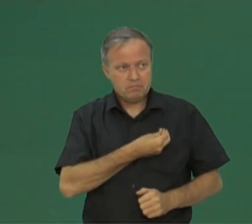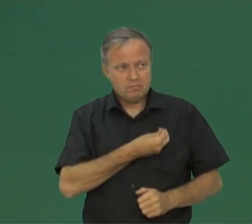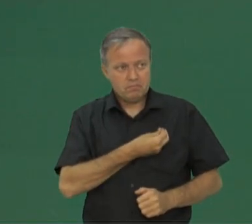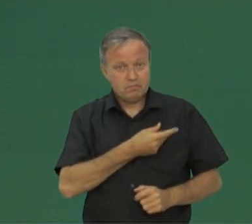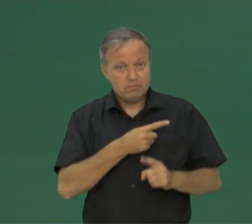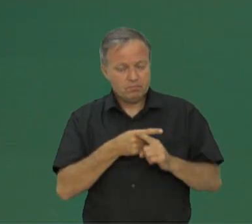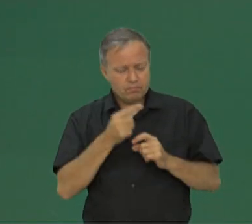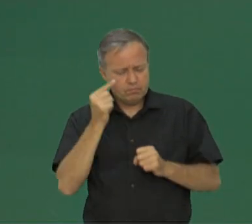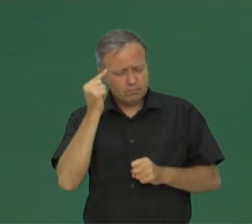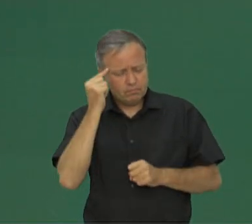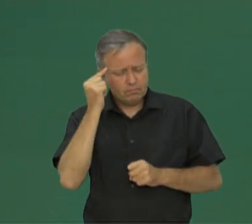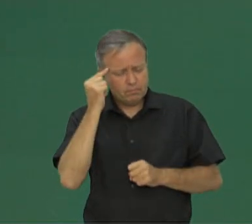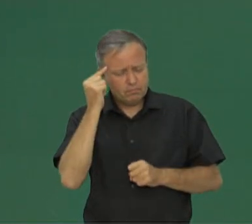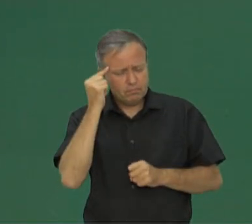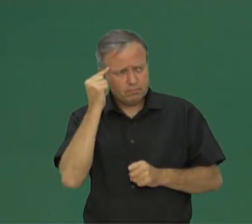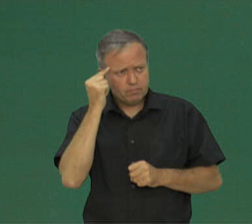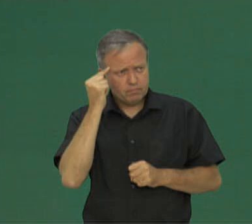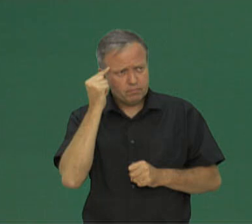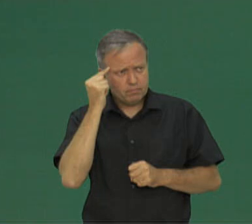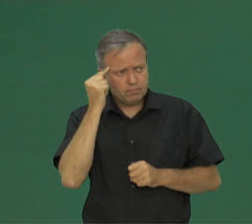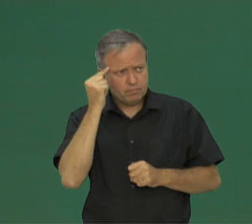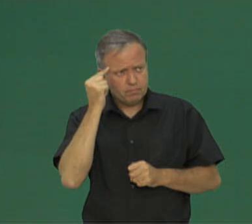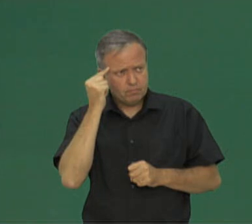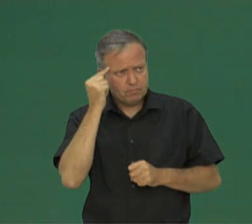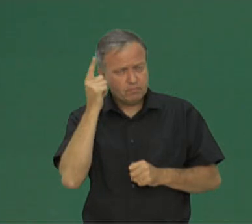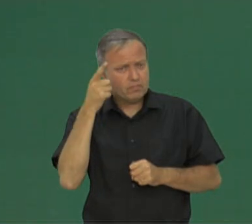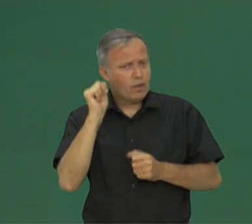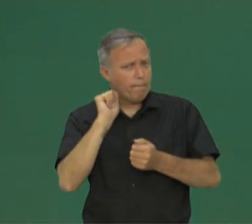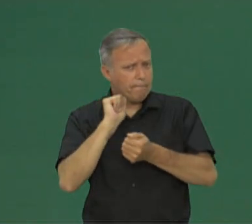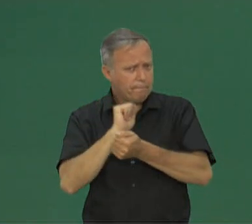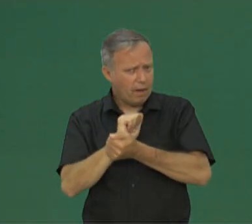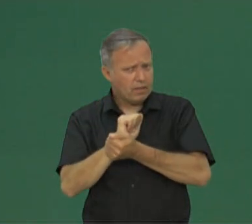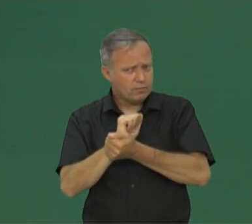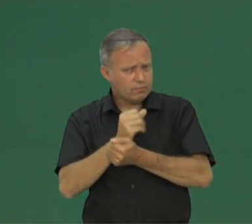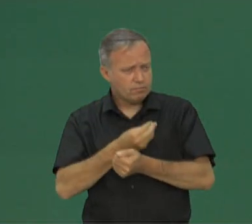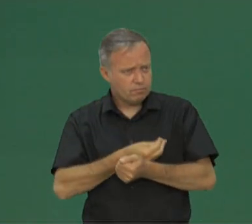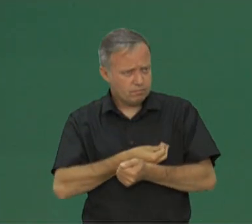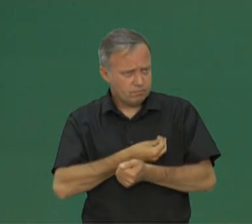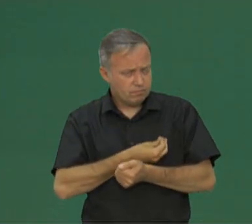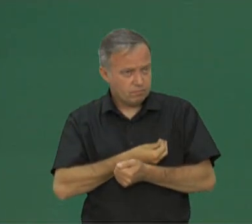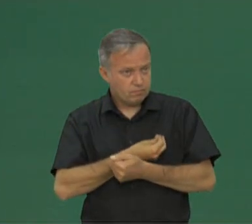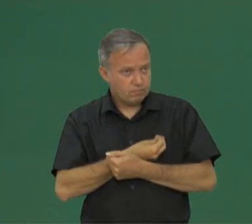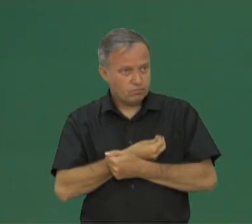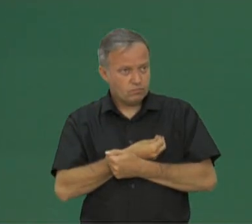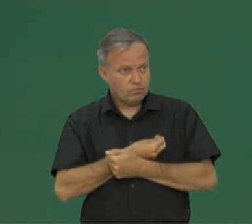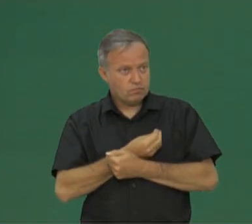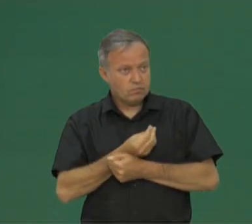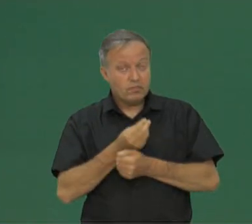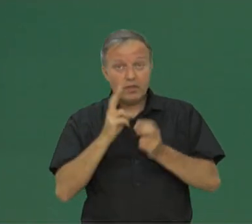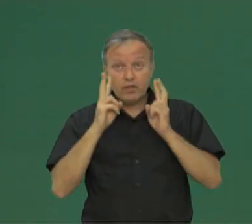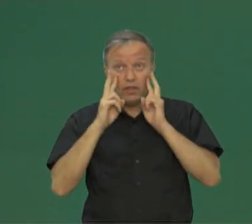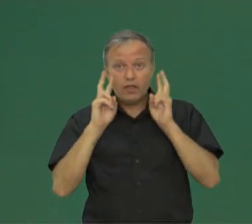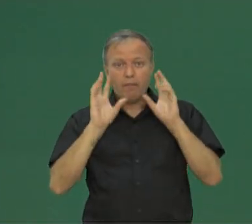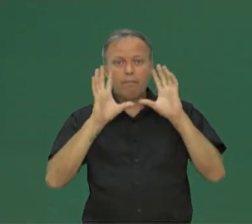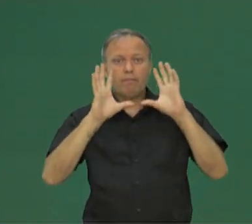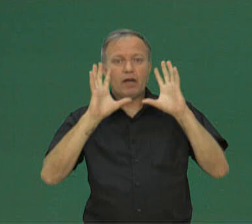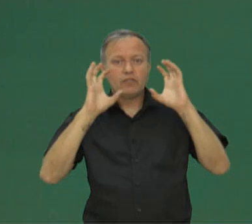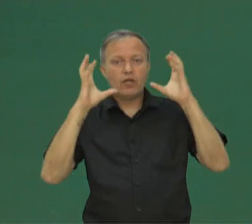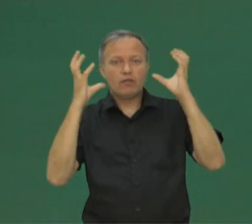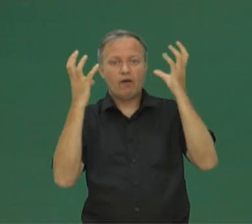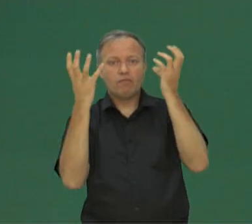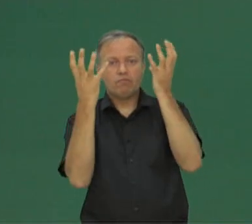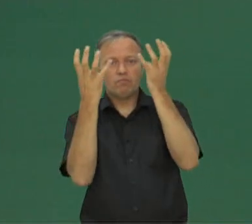faz meditação, né? Quando a gente para pensar na nossa vida, é isso, né? E as nuvens nos mostram o